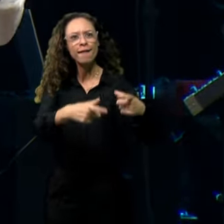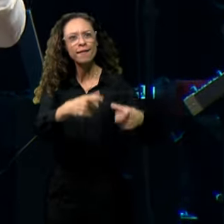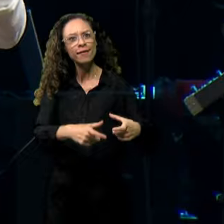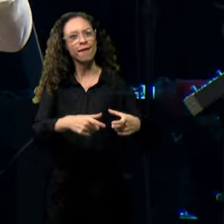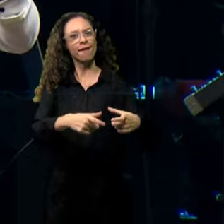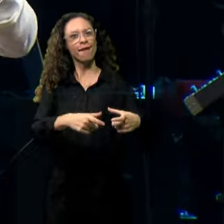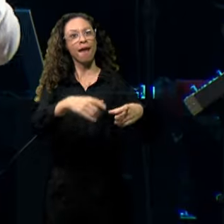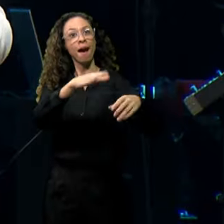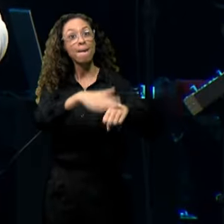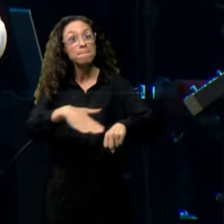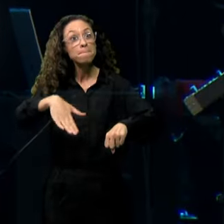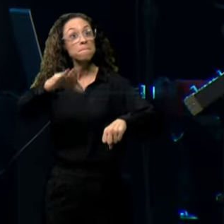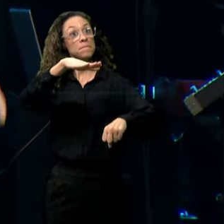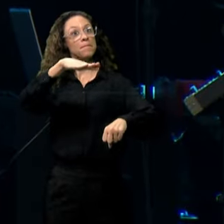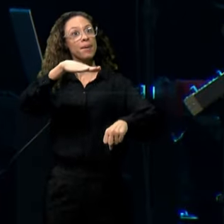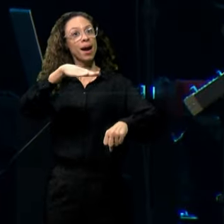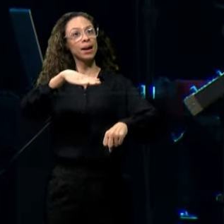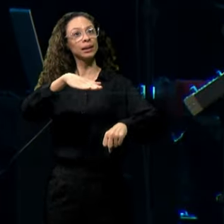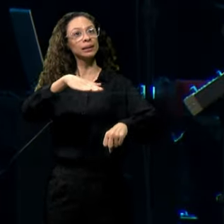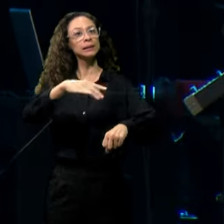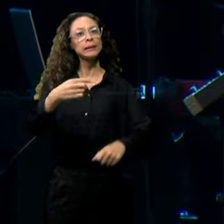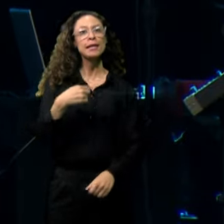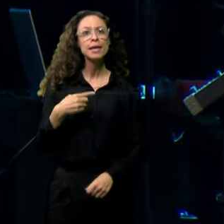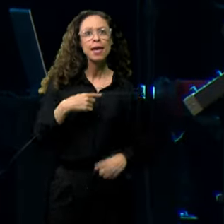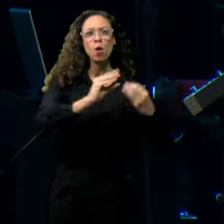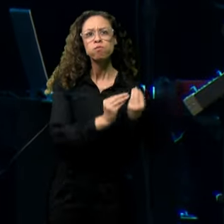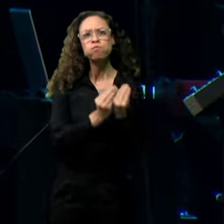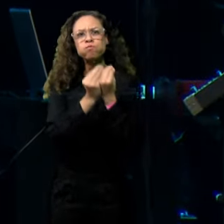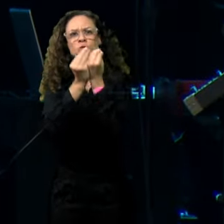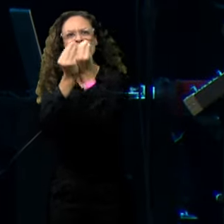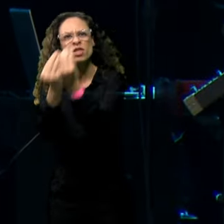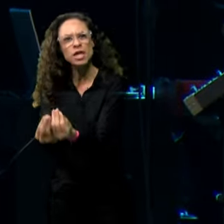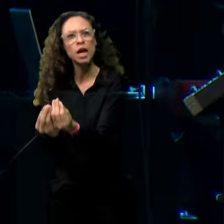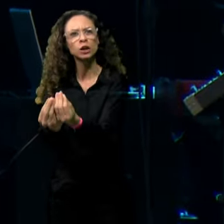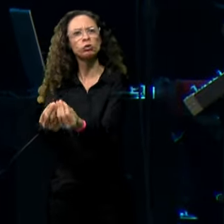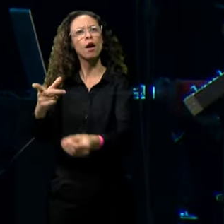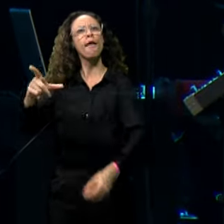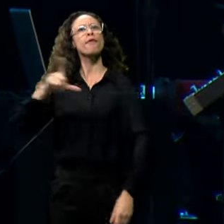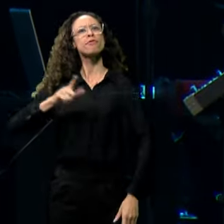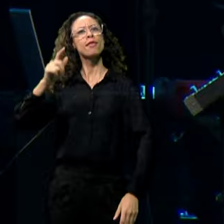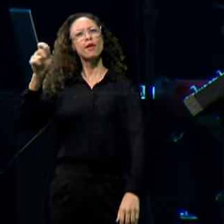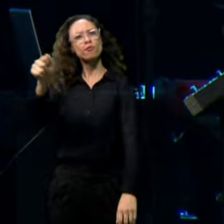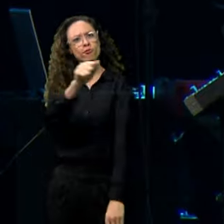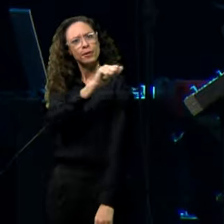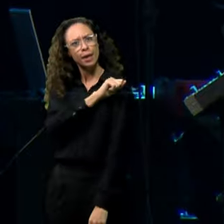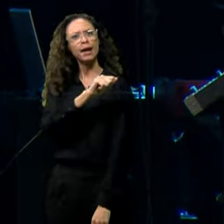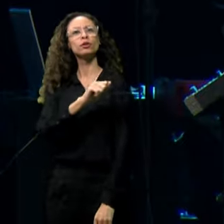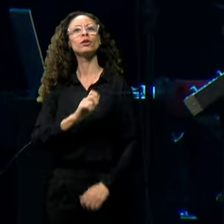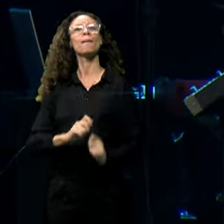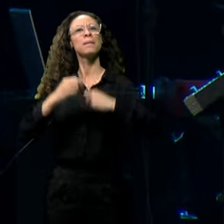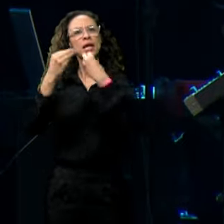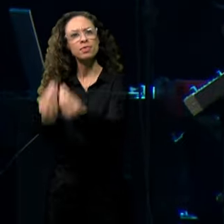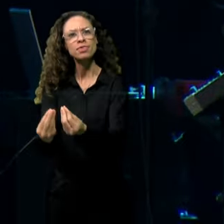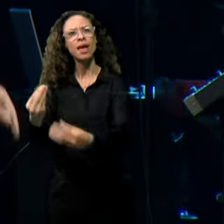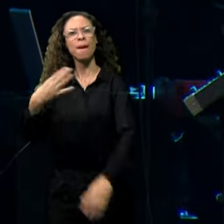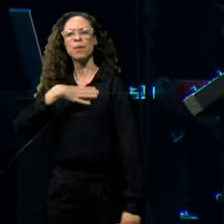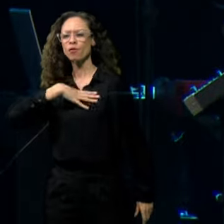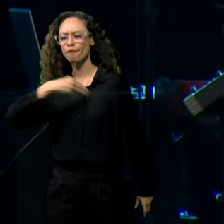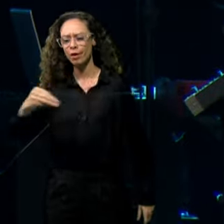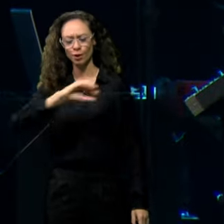porção Extra de terra é que eu estou entregando com legalidade como a dupla porção para teus filhos